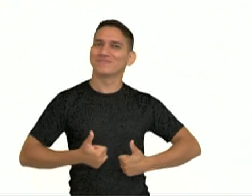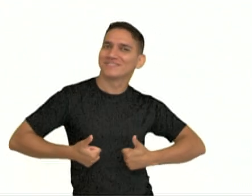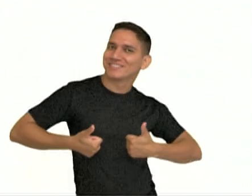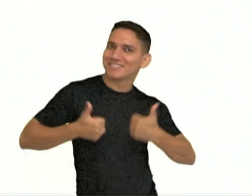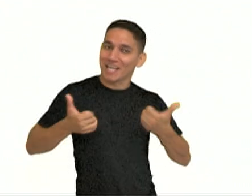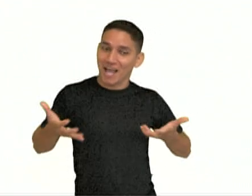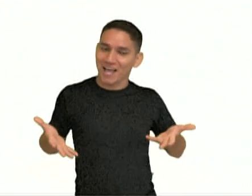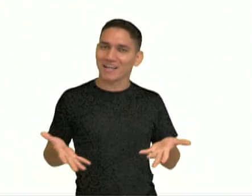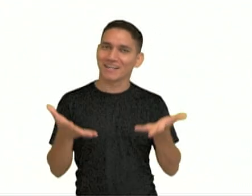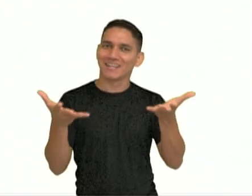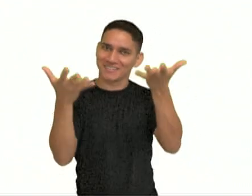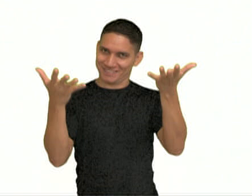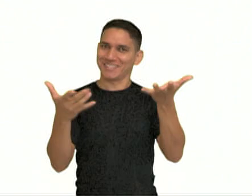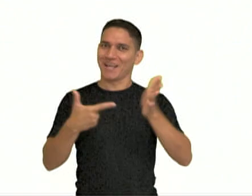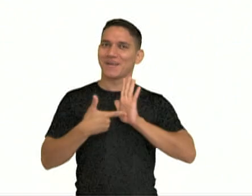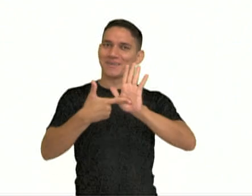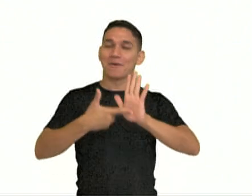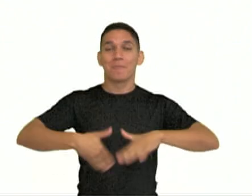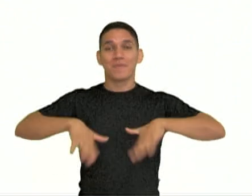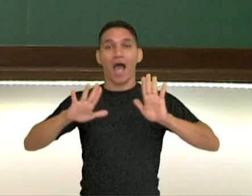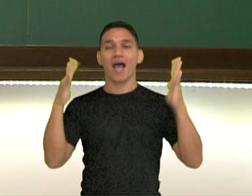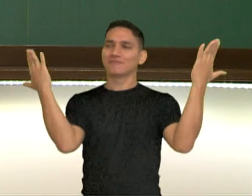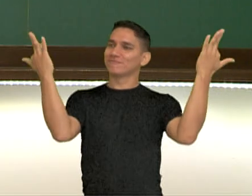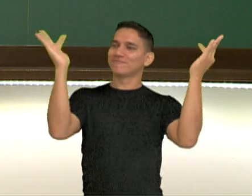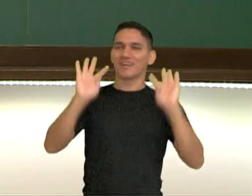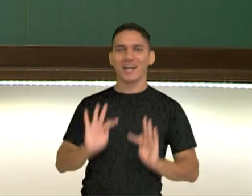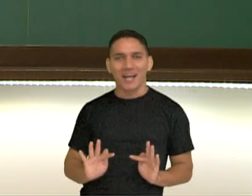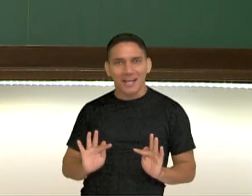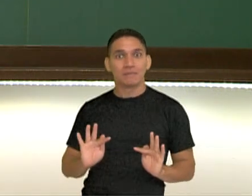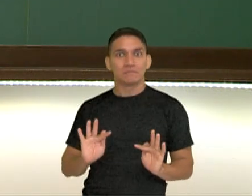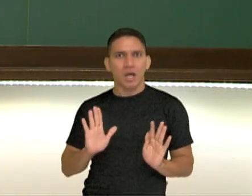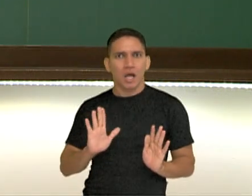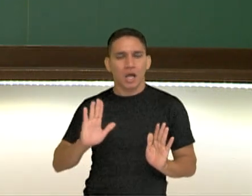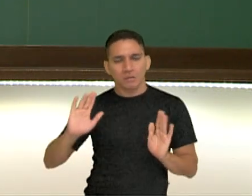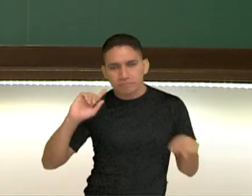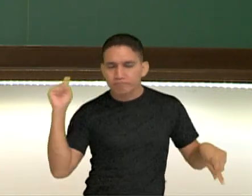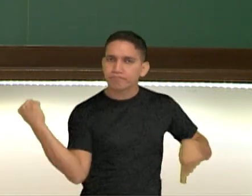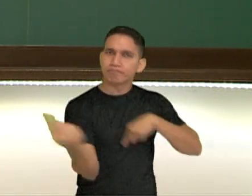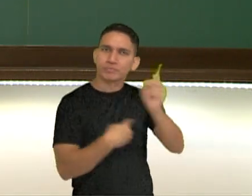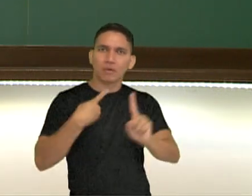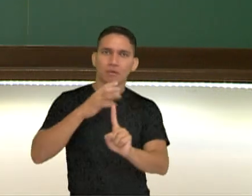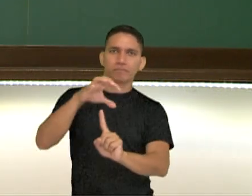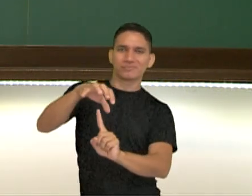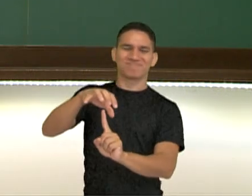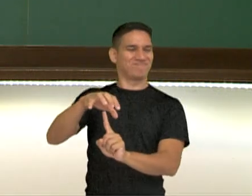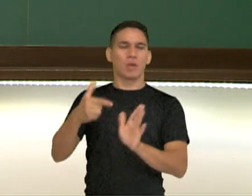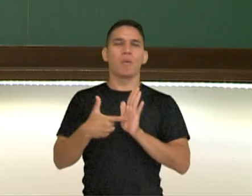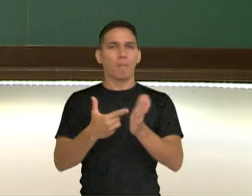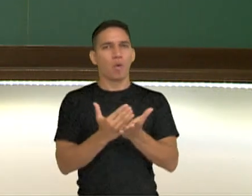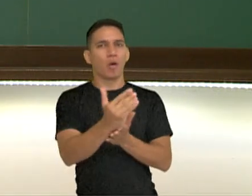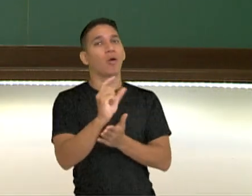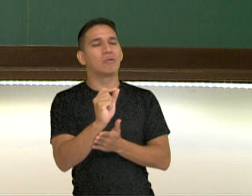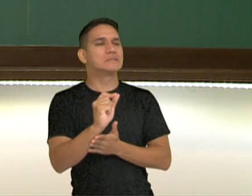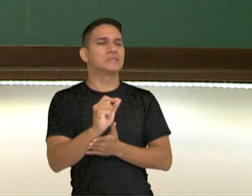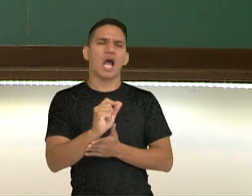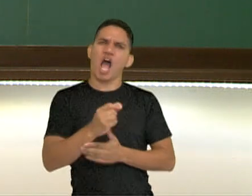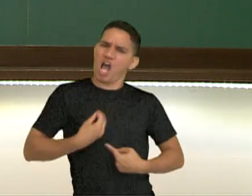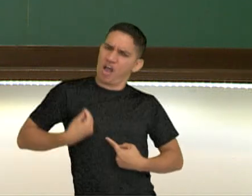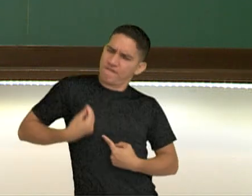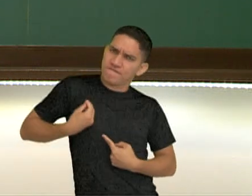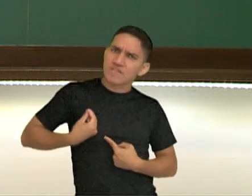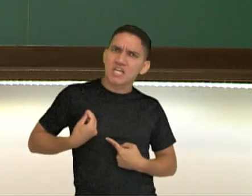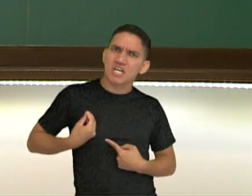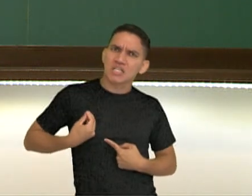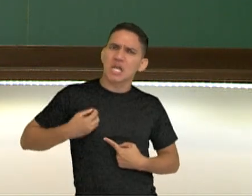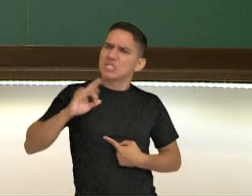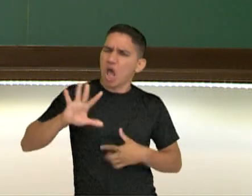procurava demonstrar mais felicidade, momentos de alegria. A partir daqui, ele mostra que a vida não é também só alegria, tudo. A vida também tem